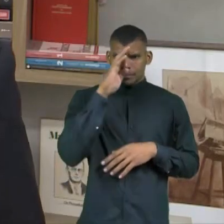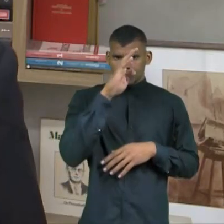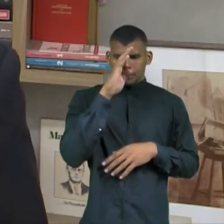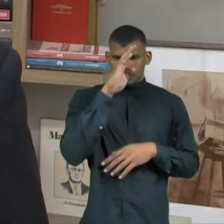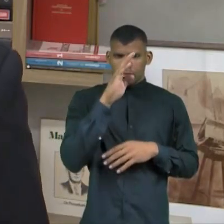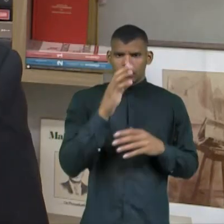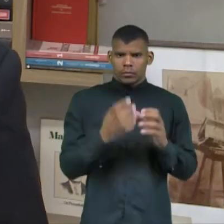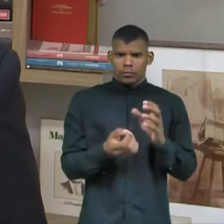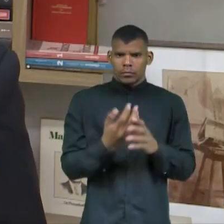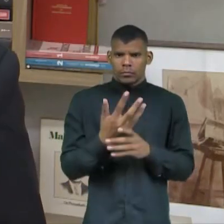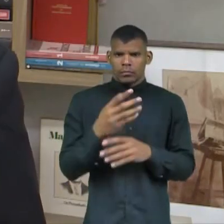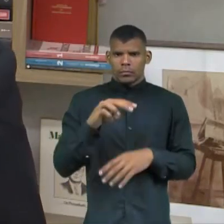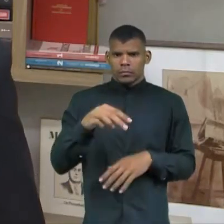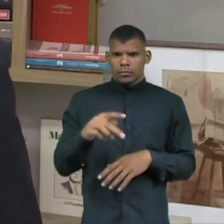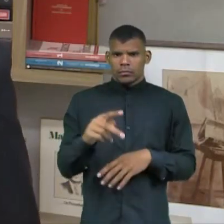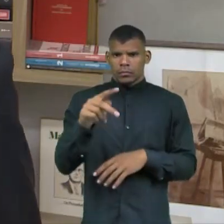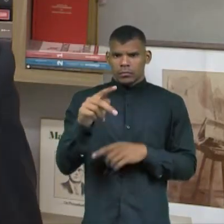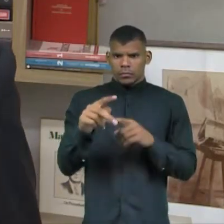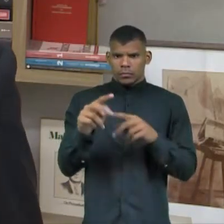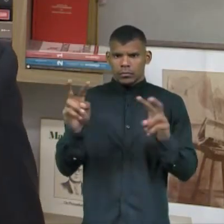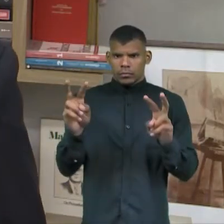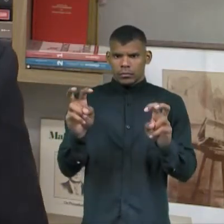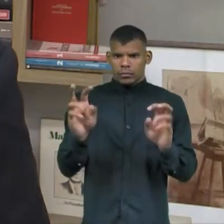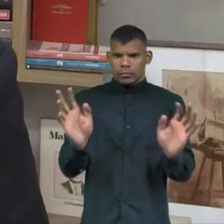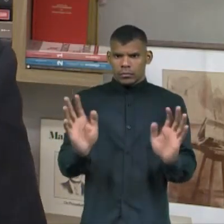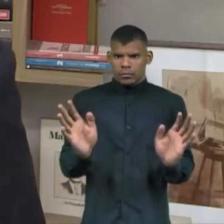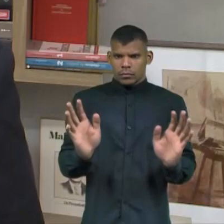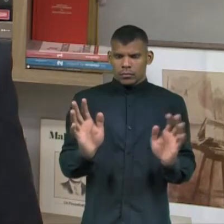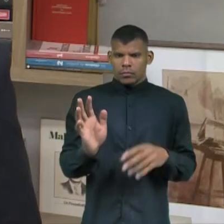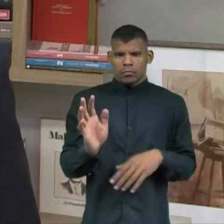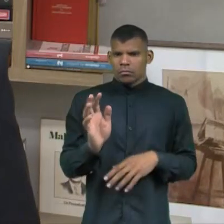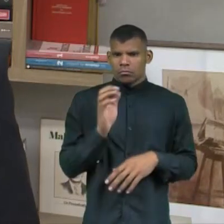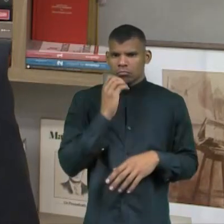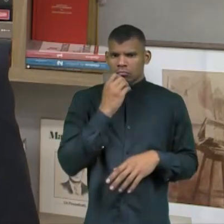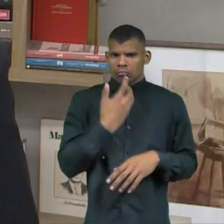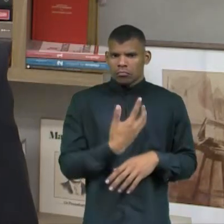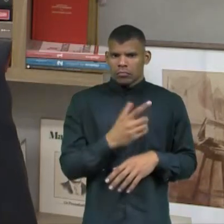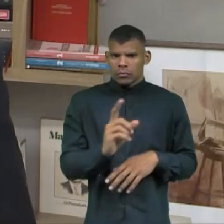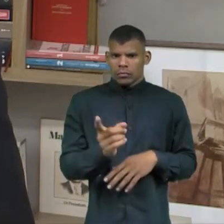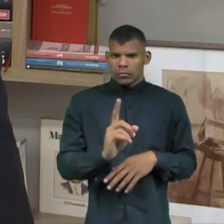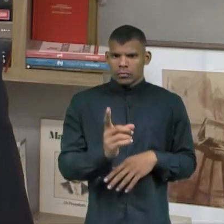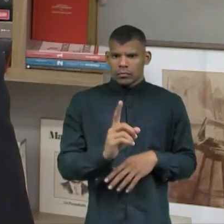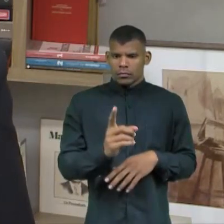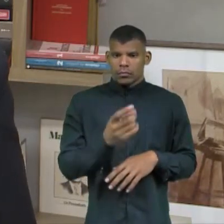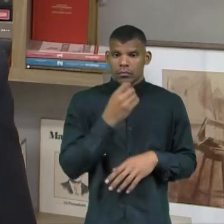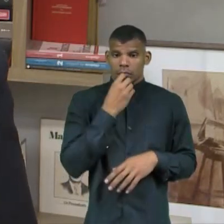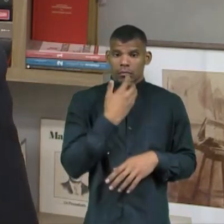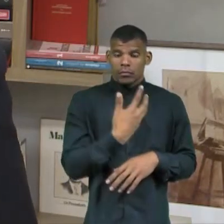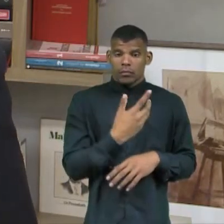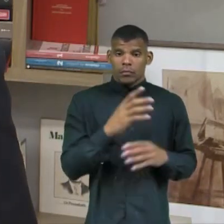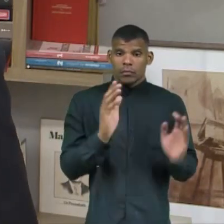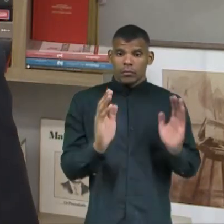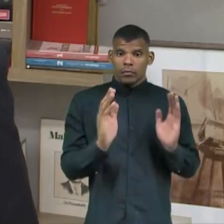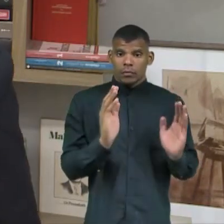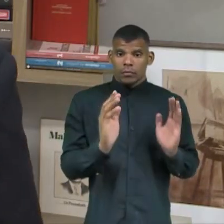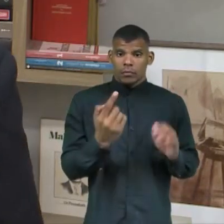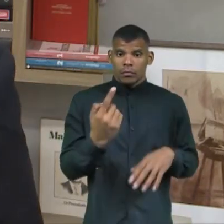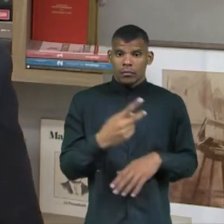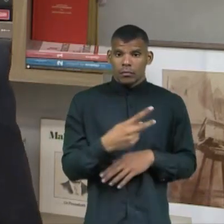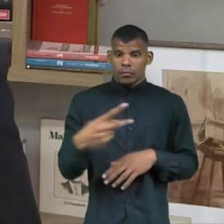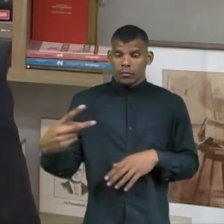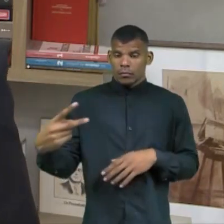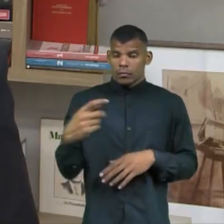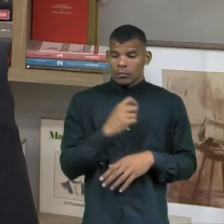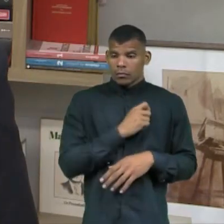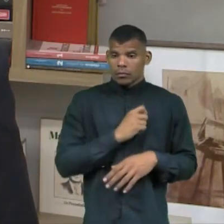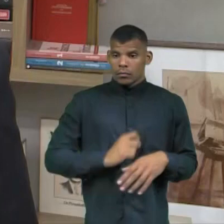medida provisória para tratar do assunto, o que não nos parece ser adequado. Inclusive, à época, o presidente do Senado devolveu